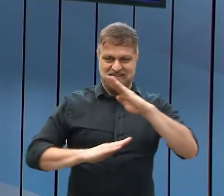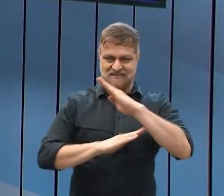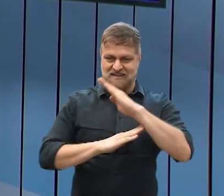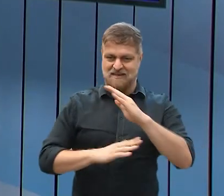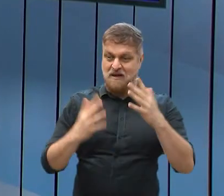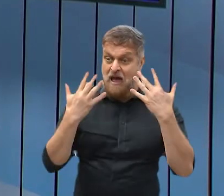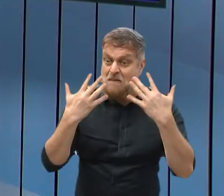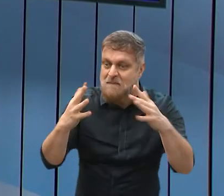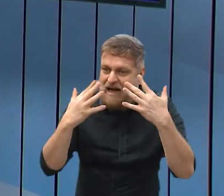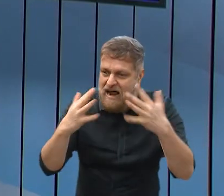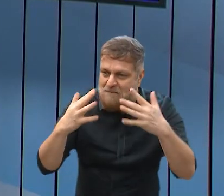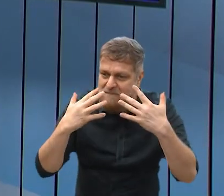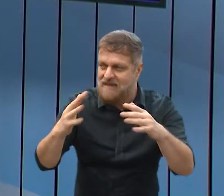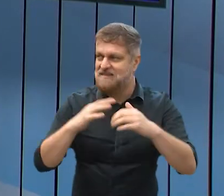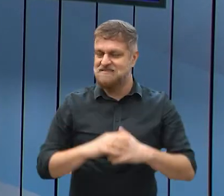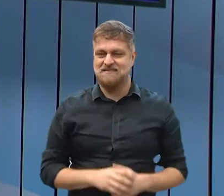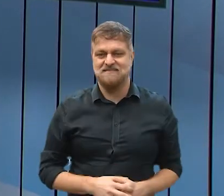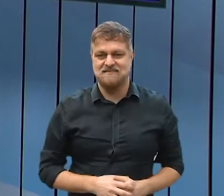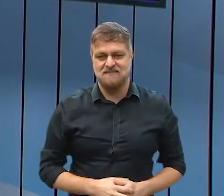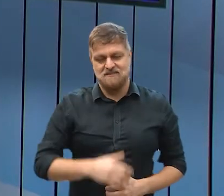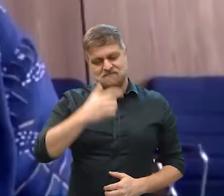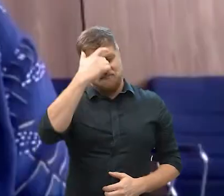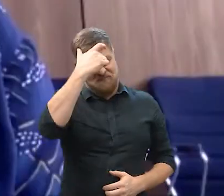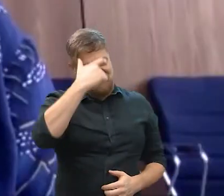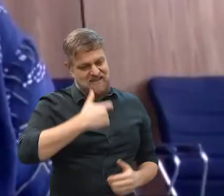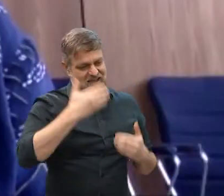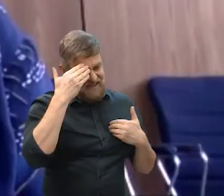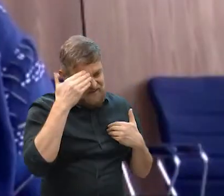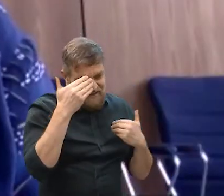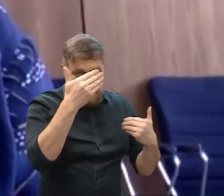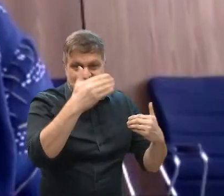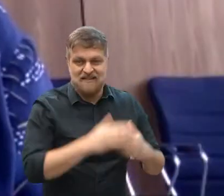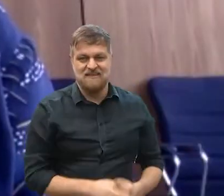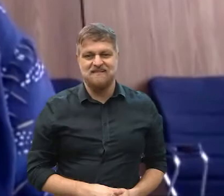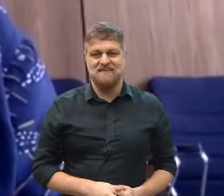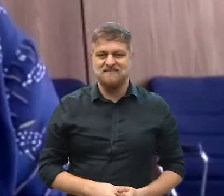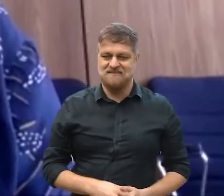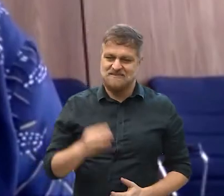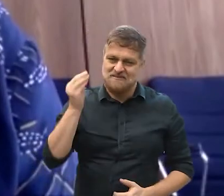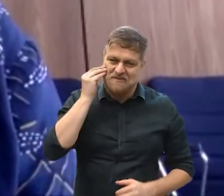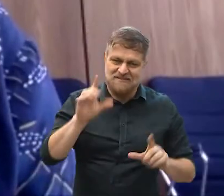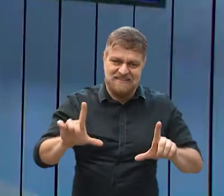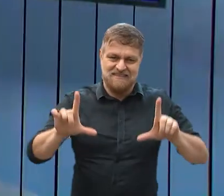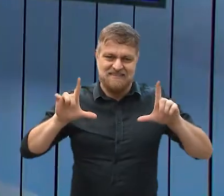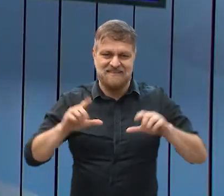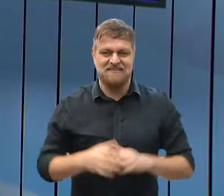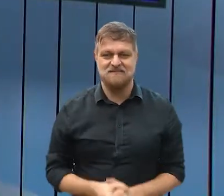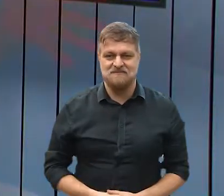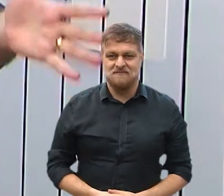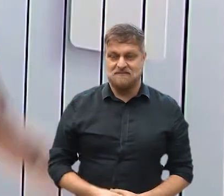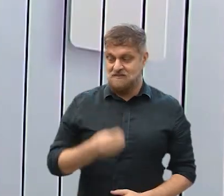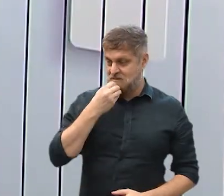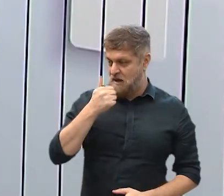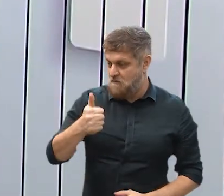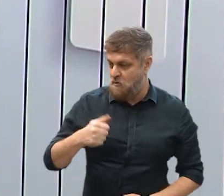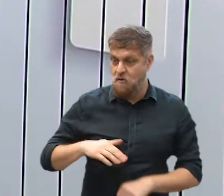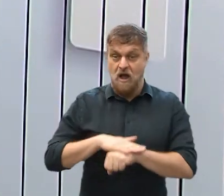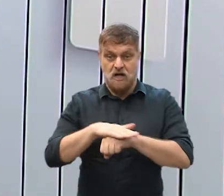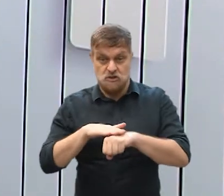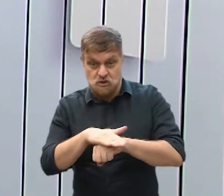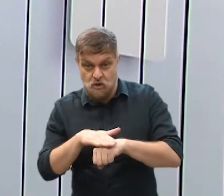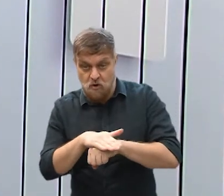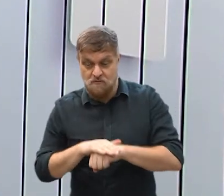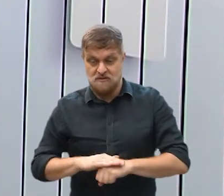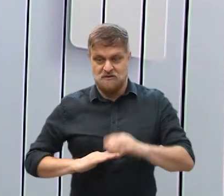Tá bom, professora Débora? Eu que agradeço. Obrigada pela oportunidade. Então tá bom, a gente